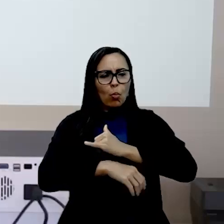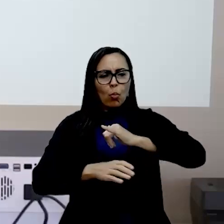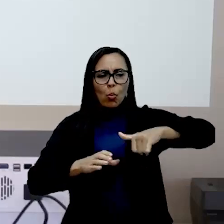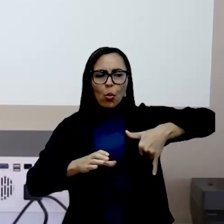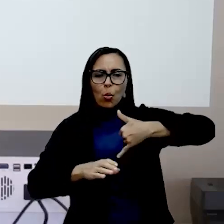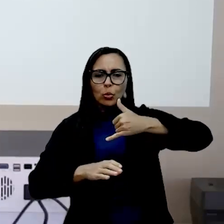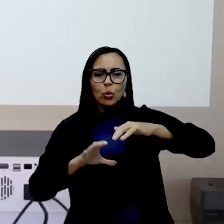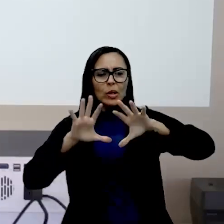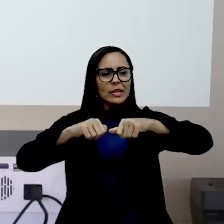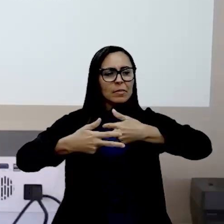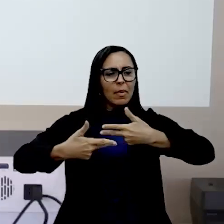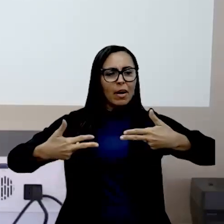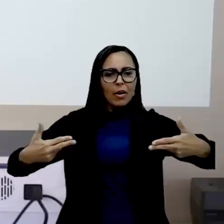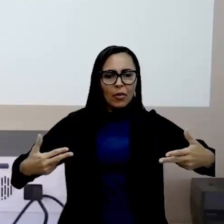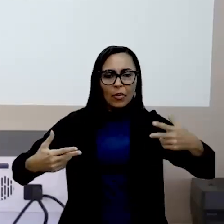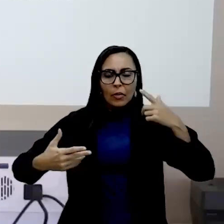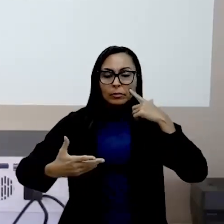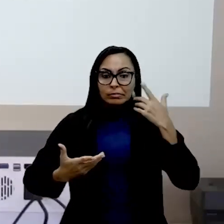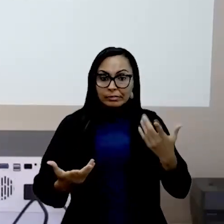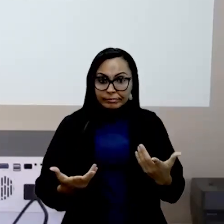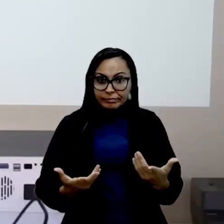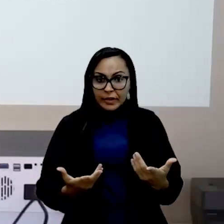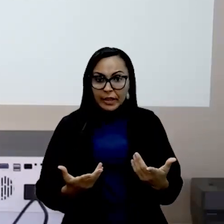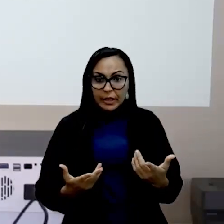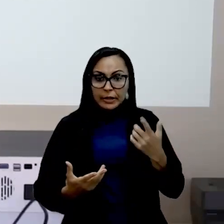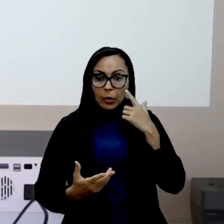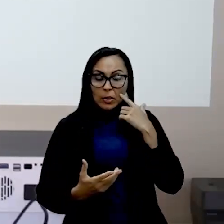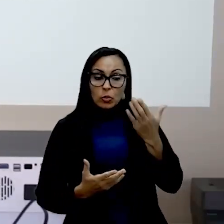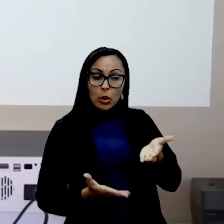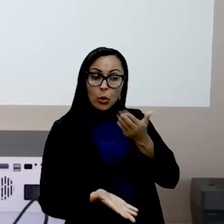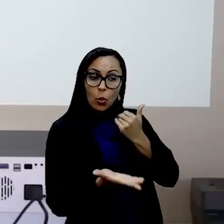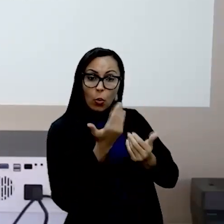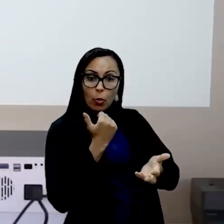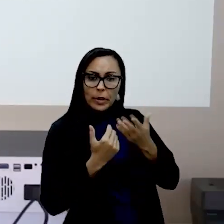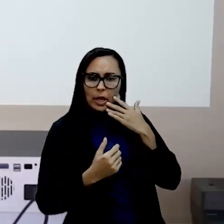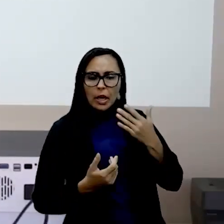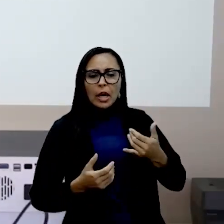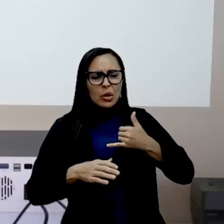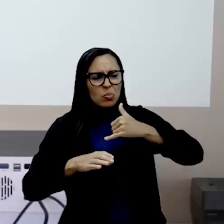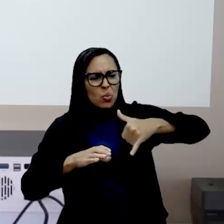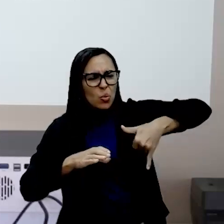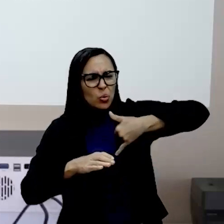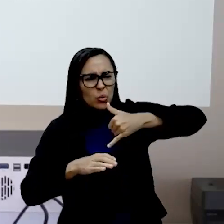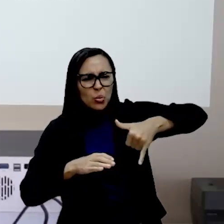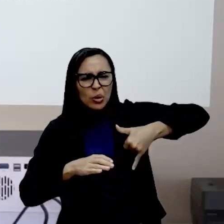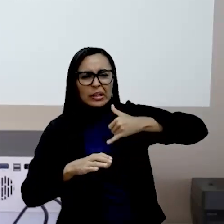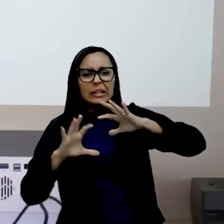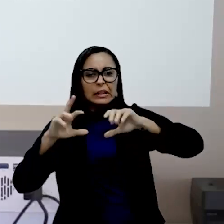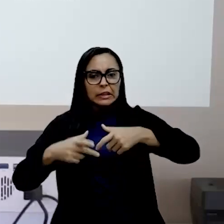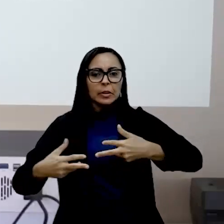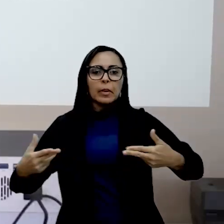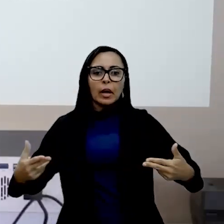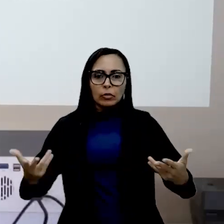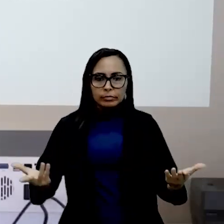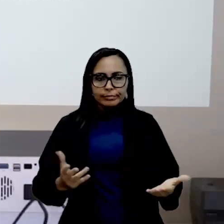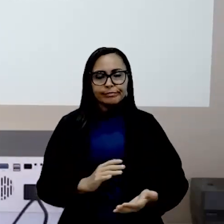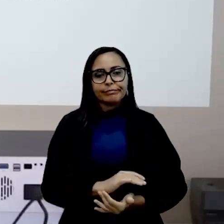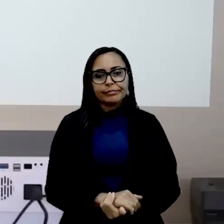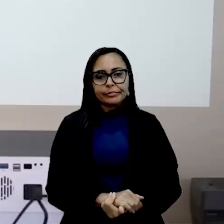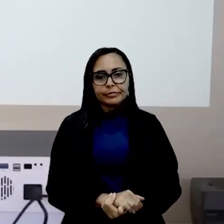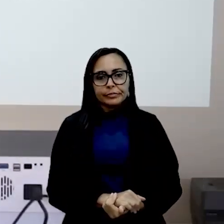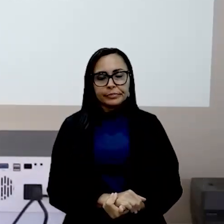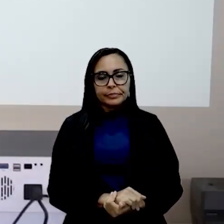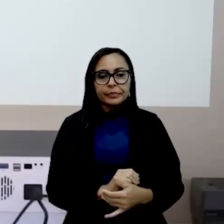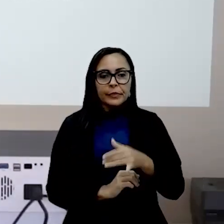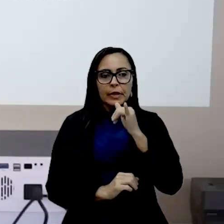dieta muito rica em gordura, eles têm uma chance maior de ter câncer de próstata na população. Por